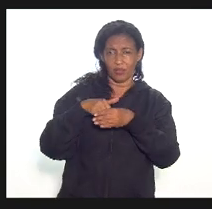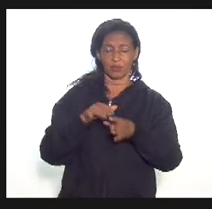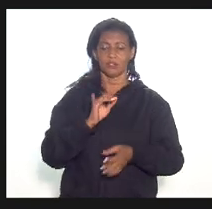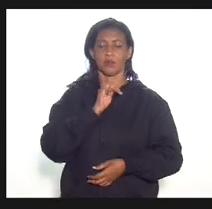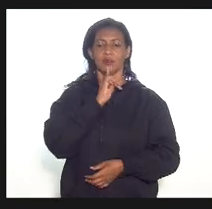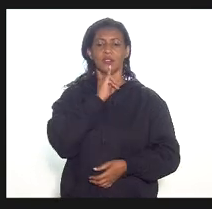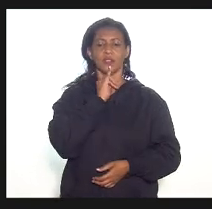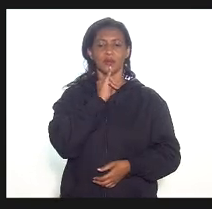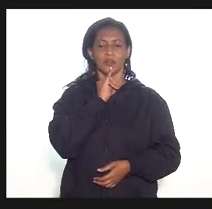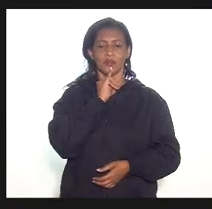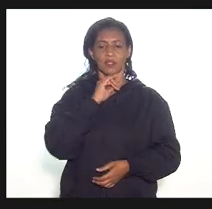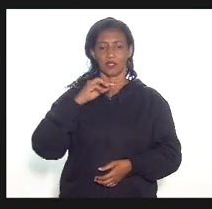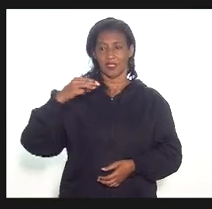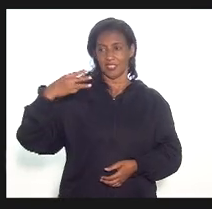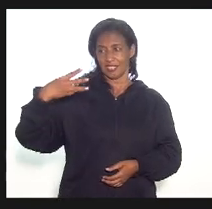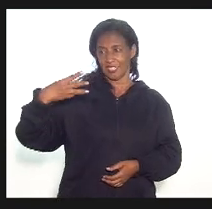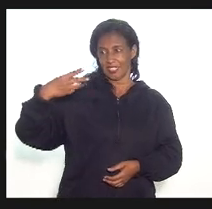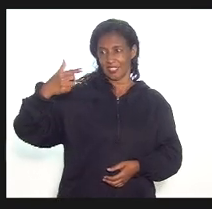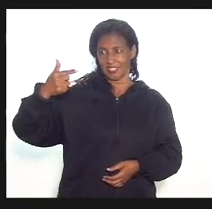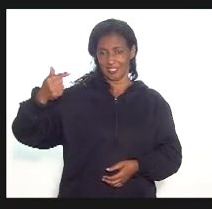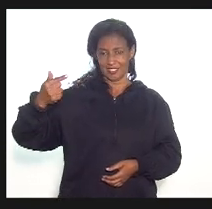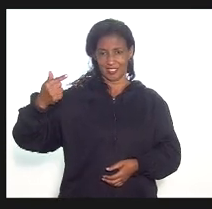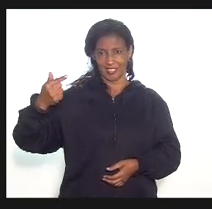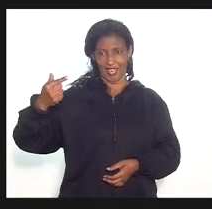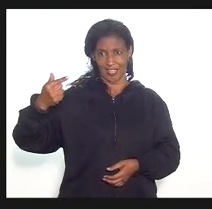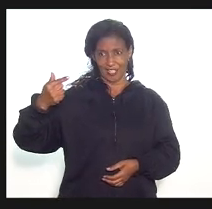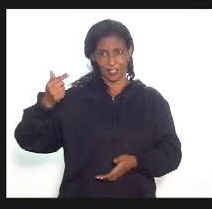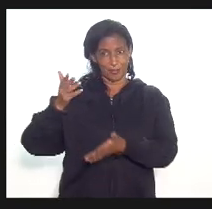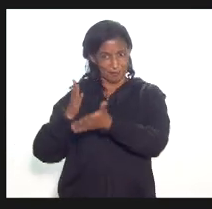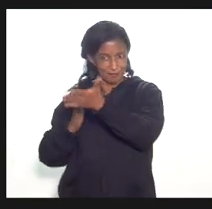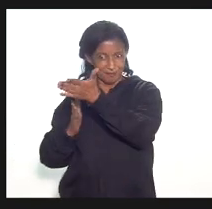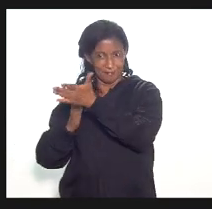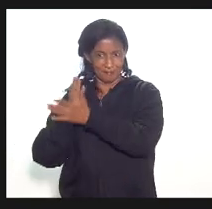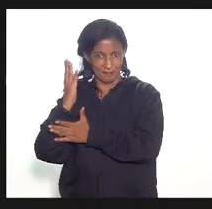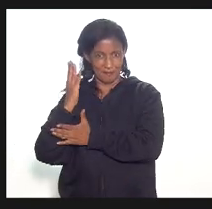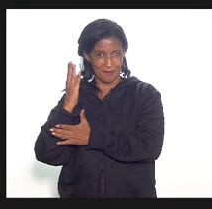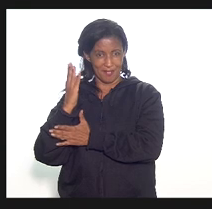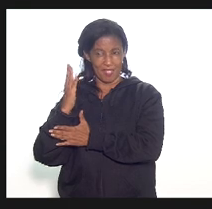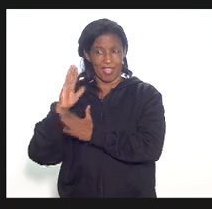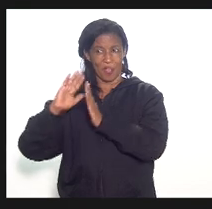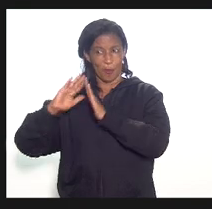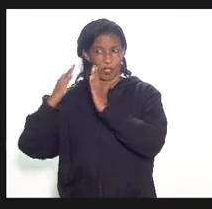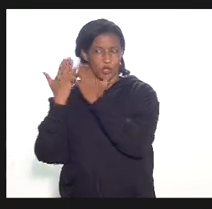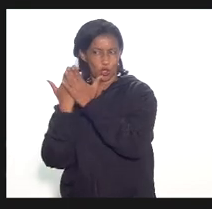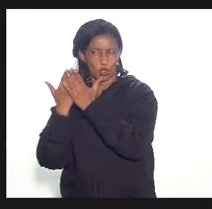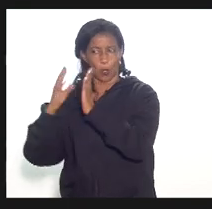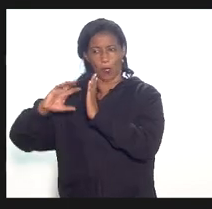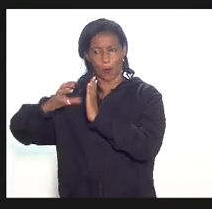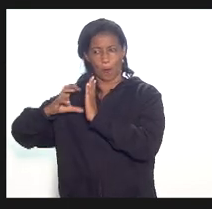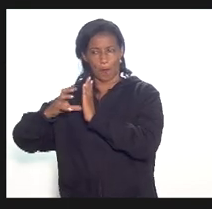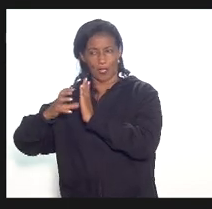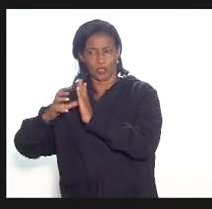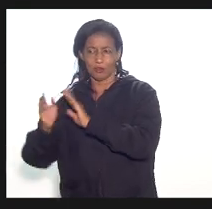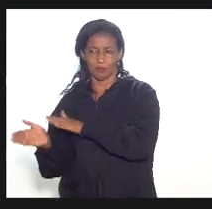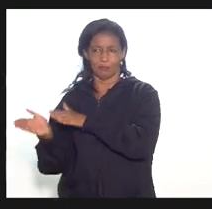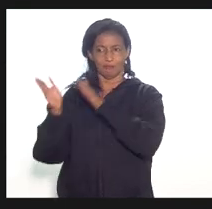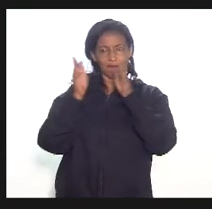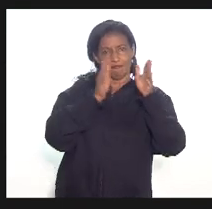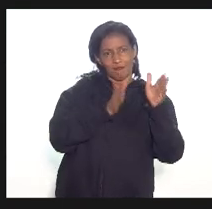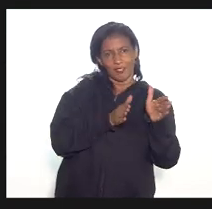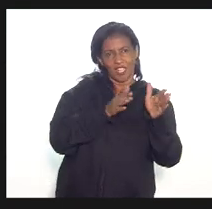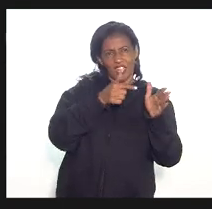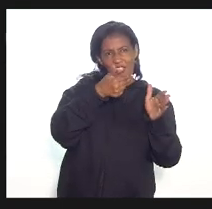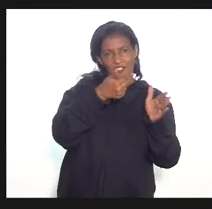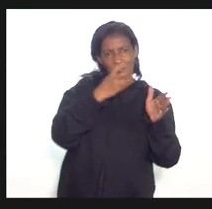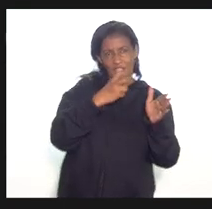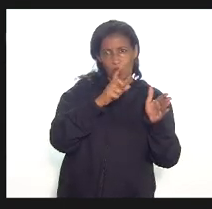foi 37 para quem aprovou escola com partido aparece que 25 para quem não